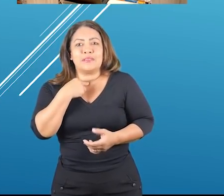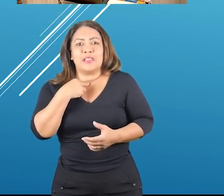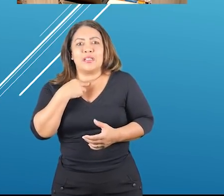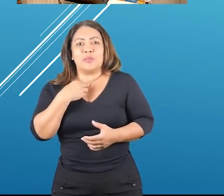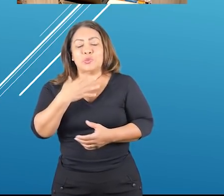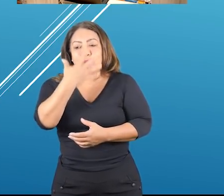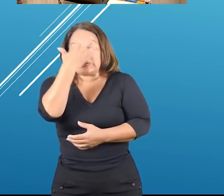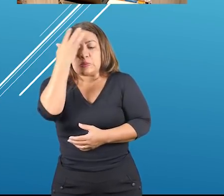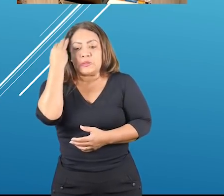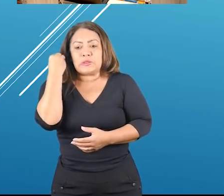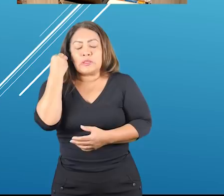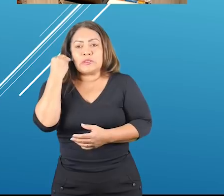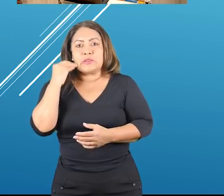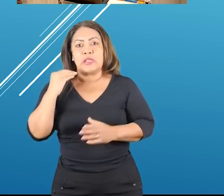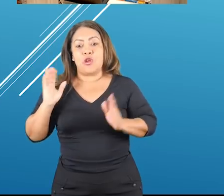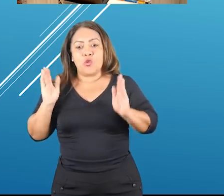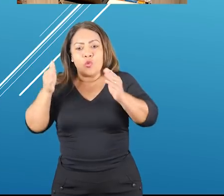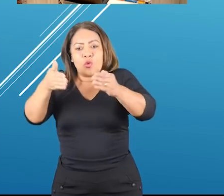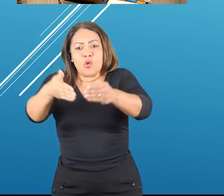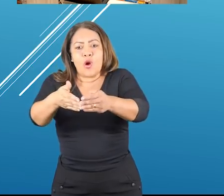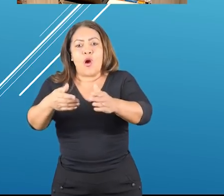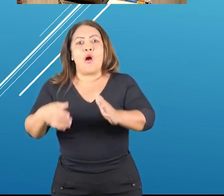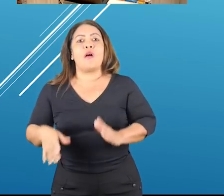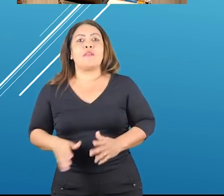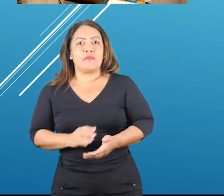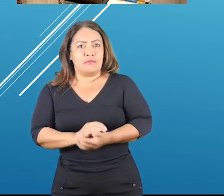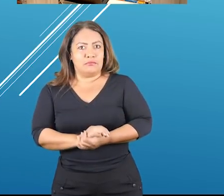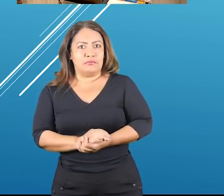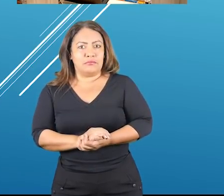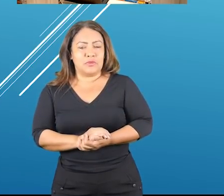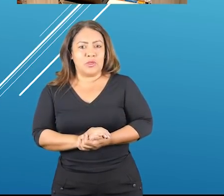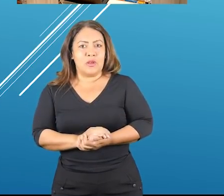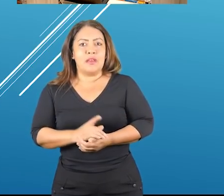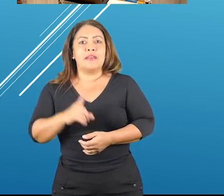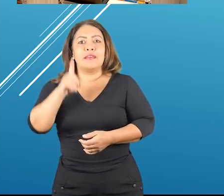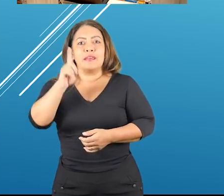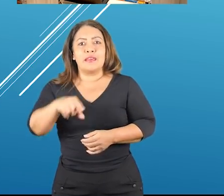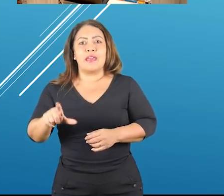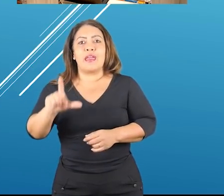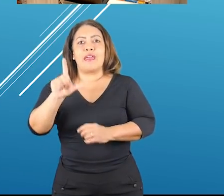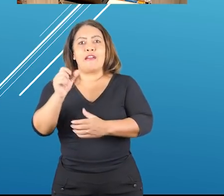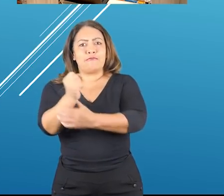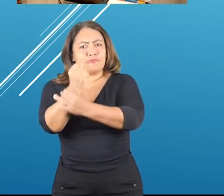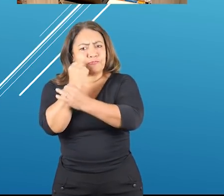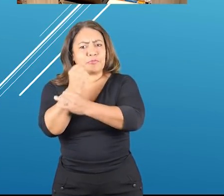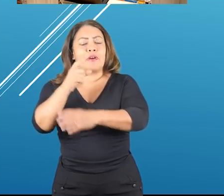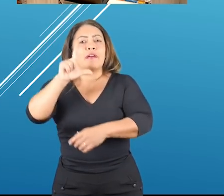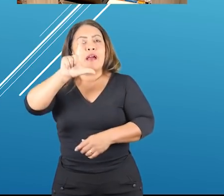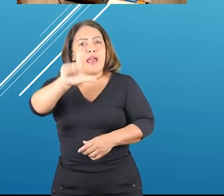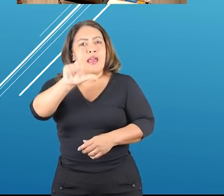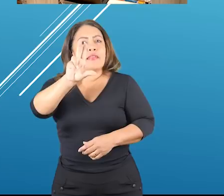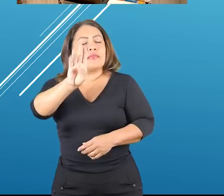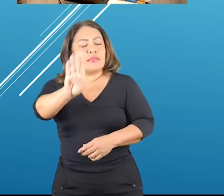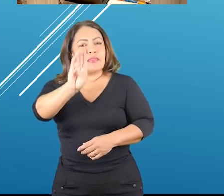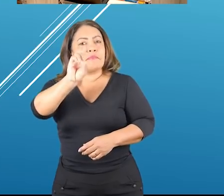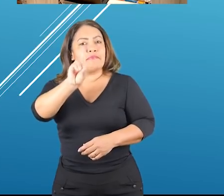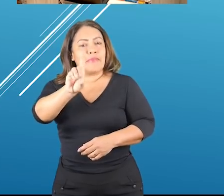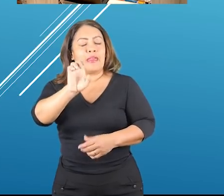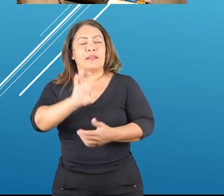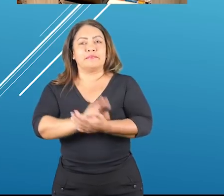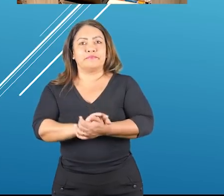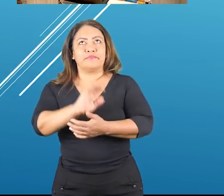esse princípio estabelecido, assegurado pela LDB e pelas diretrizes